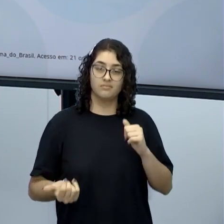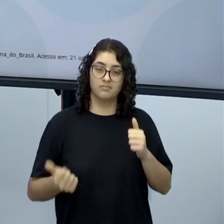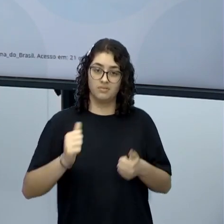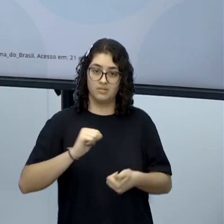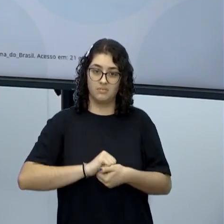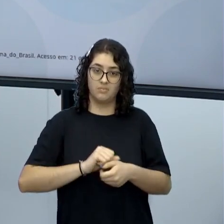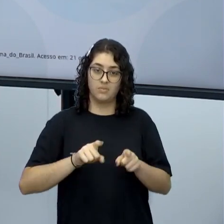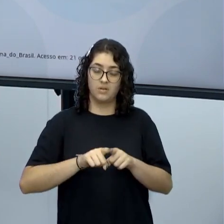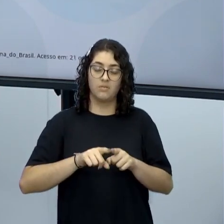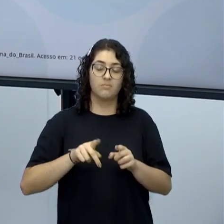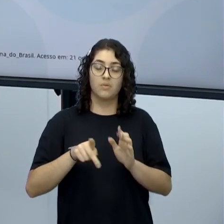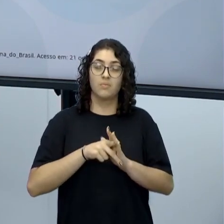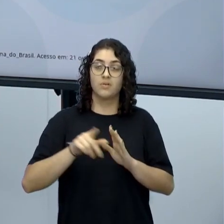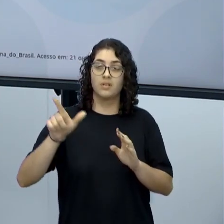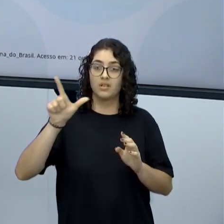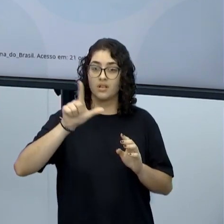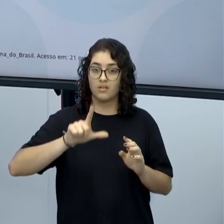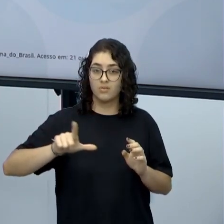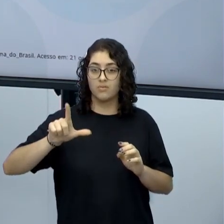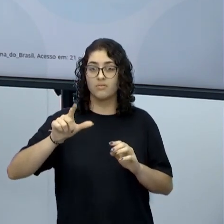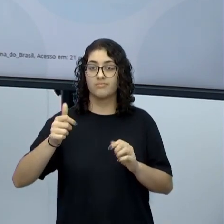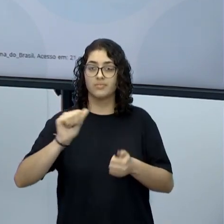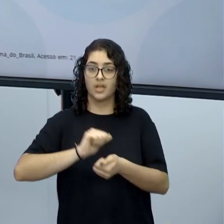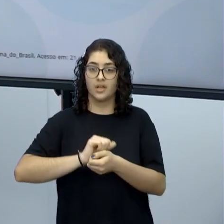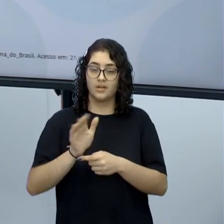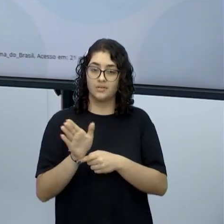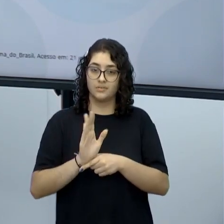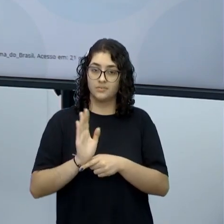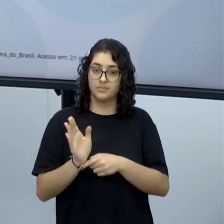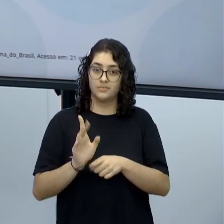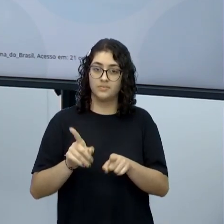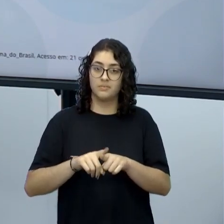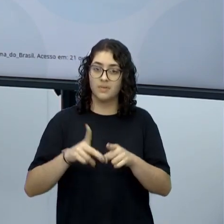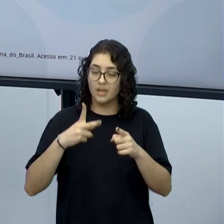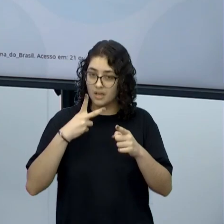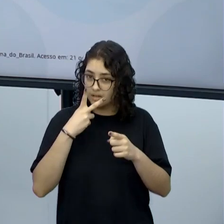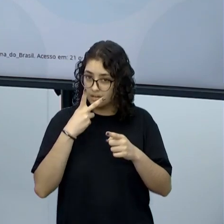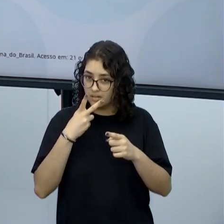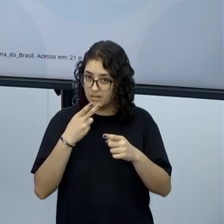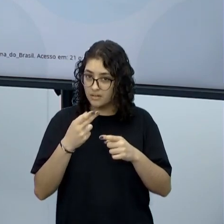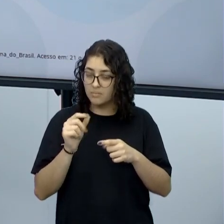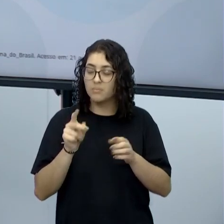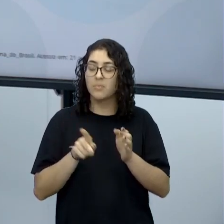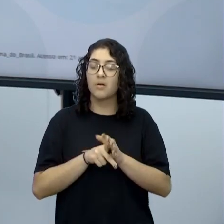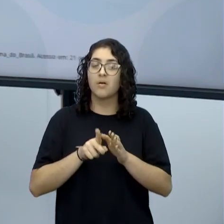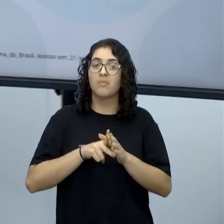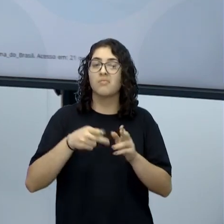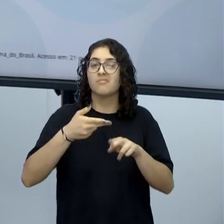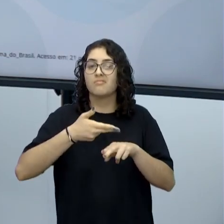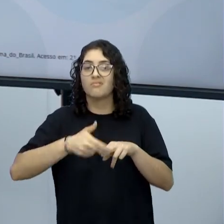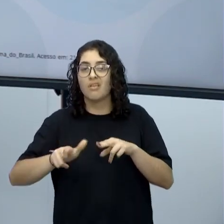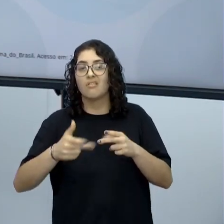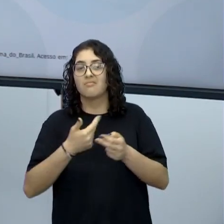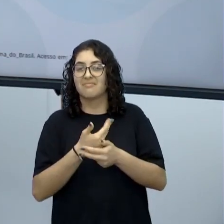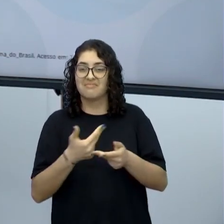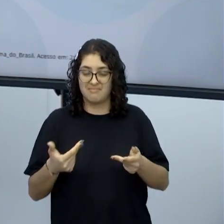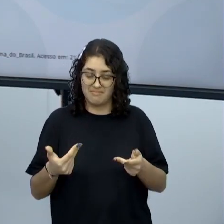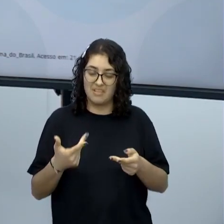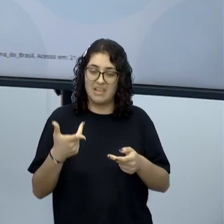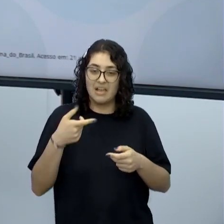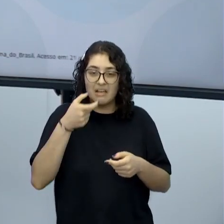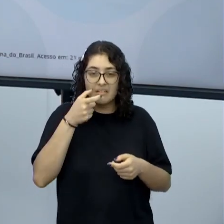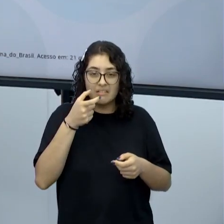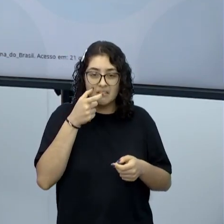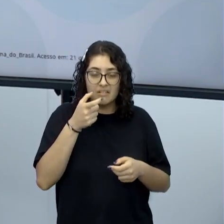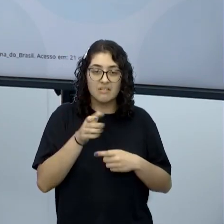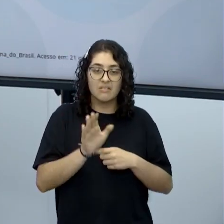literatura para o cinema, foram adaptados forçando essa carga erótica para que as pessoas fossem assistir aos filmes para